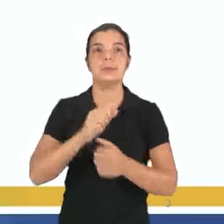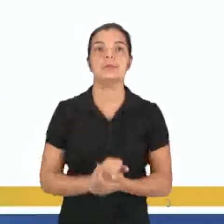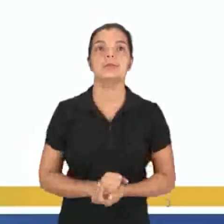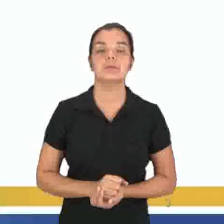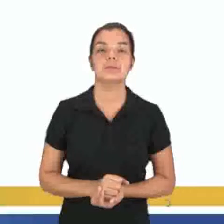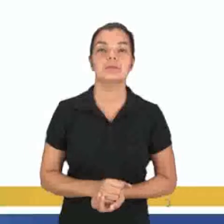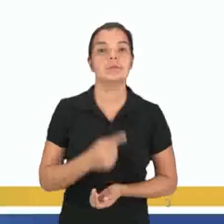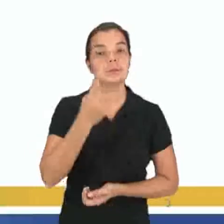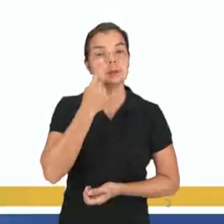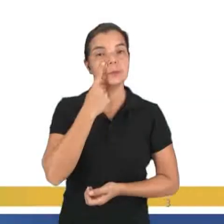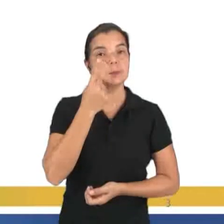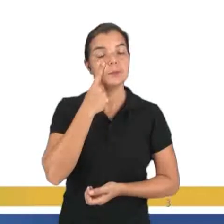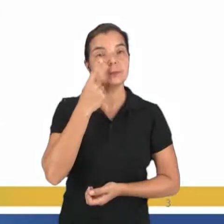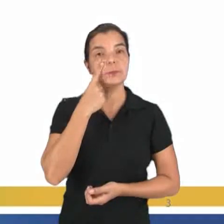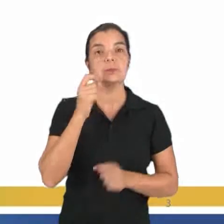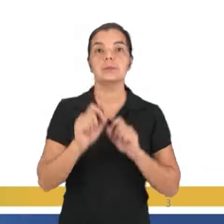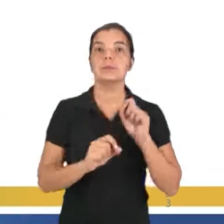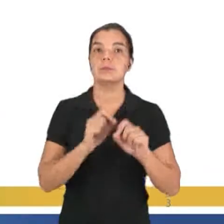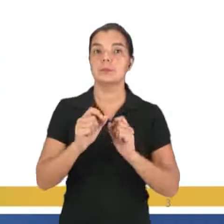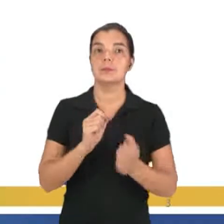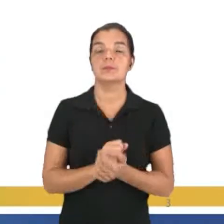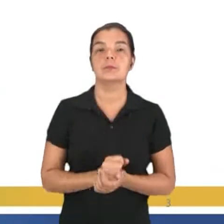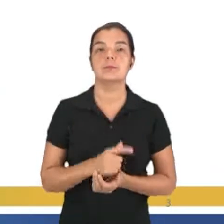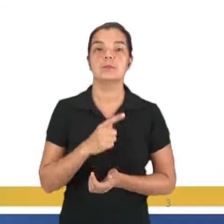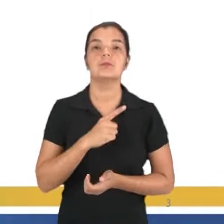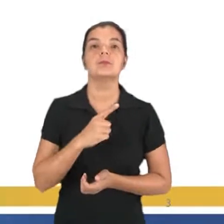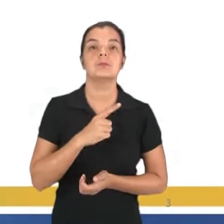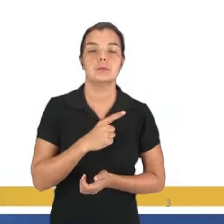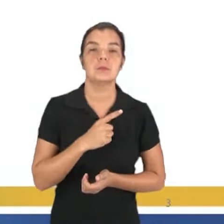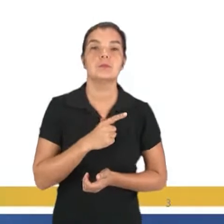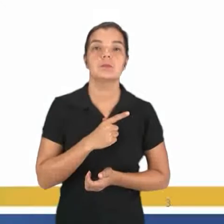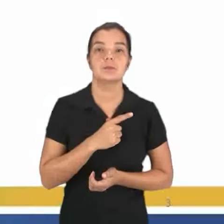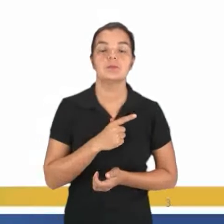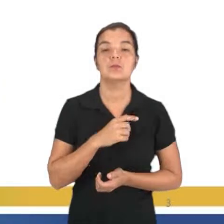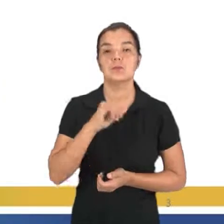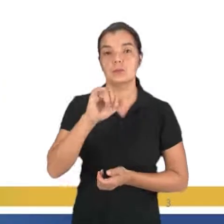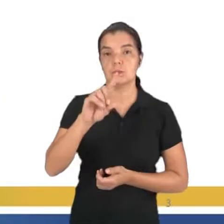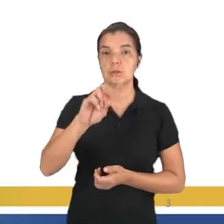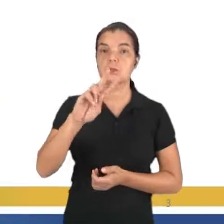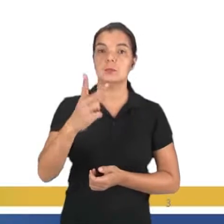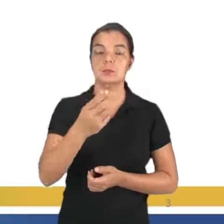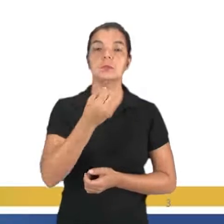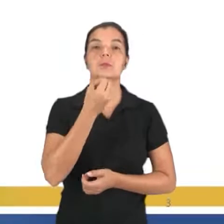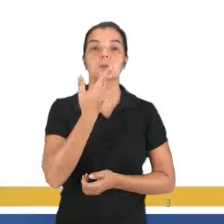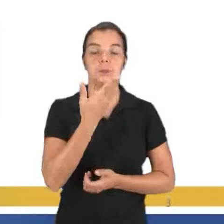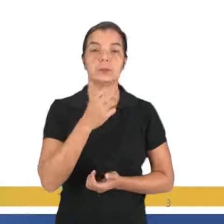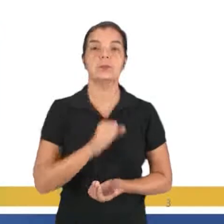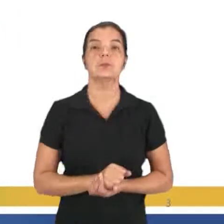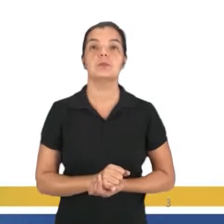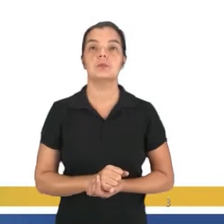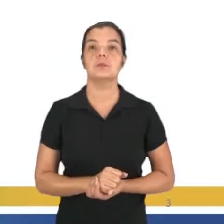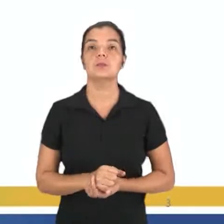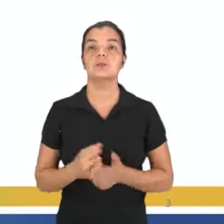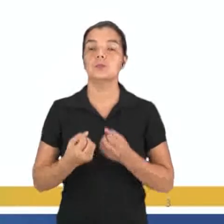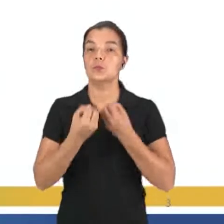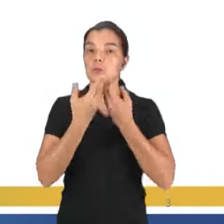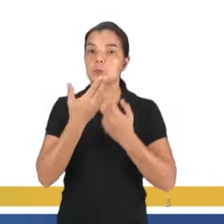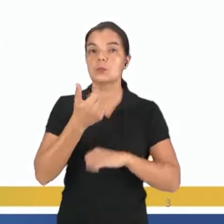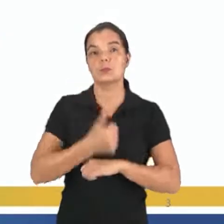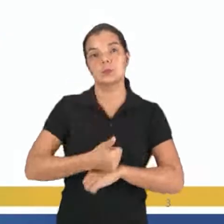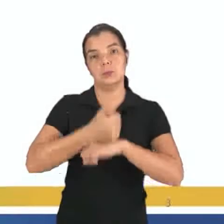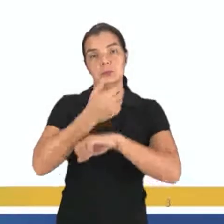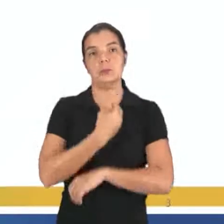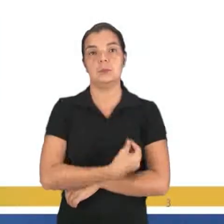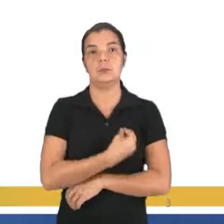poderíamos imaginar, de repente, que seria, né, um IDH bom, ou que revelaria uma boa qualidade